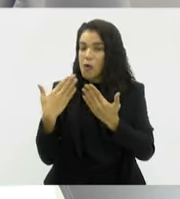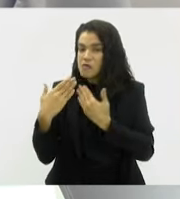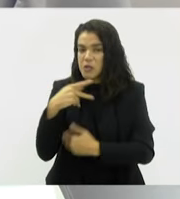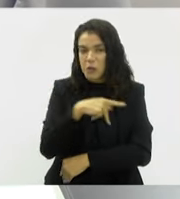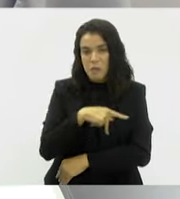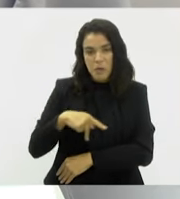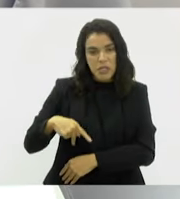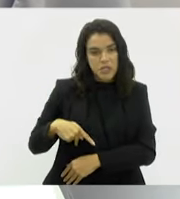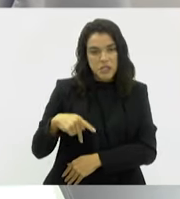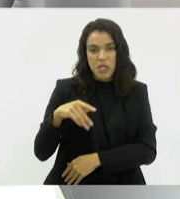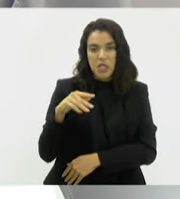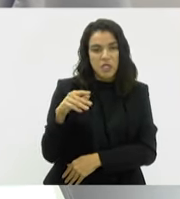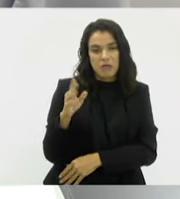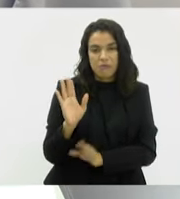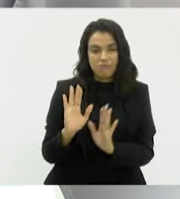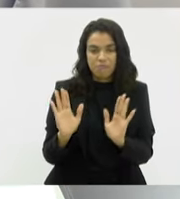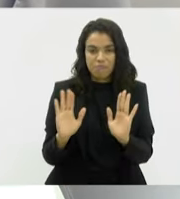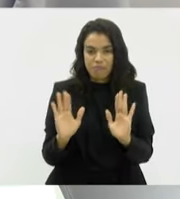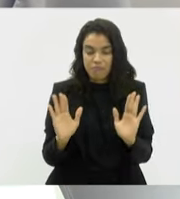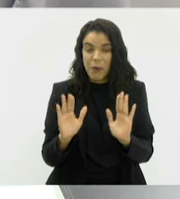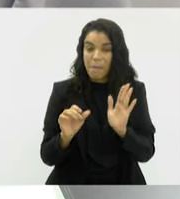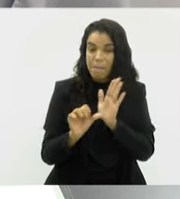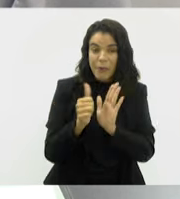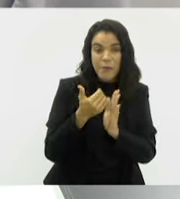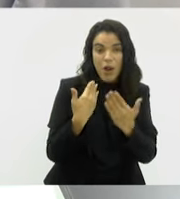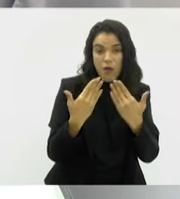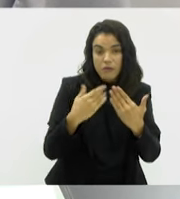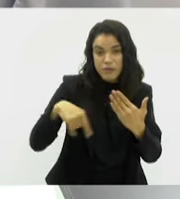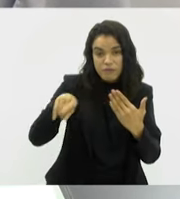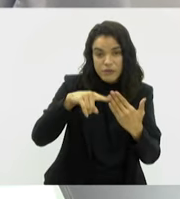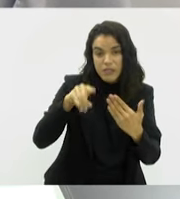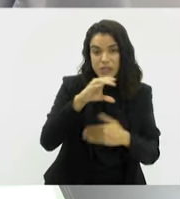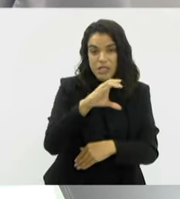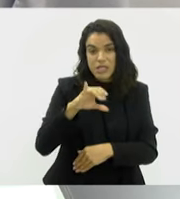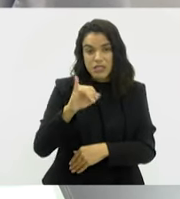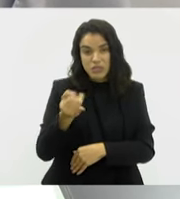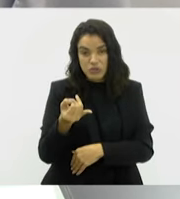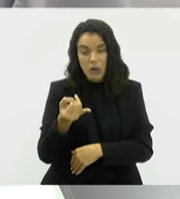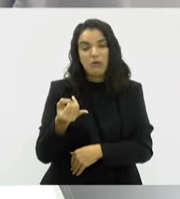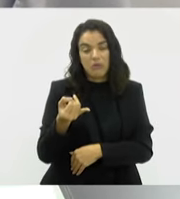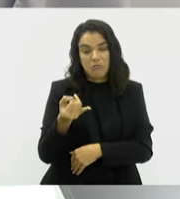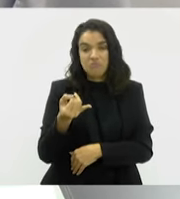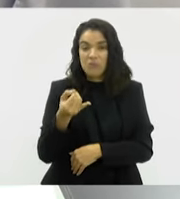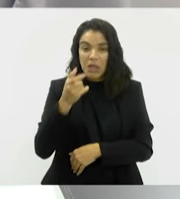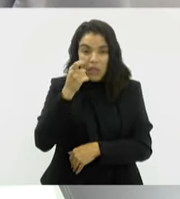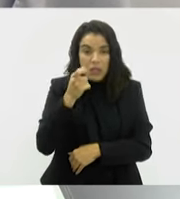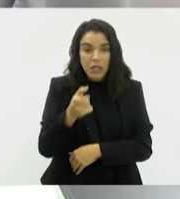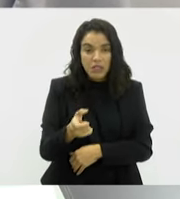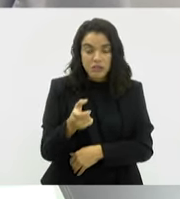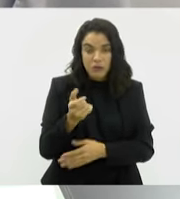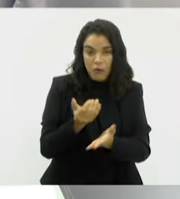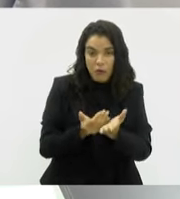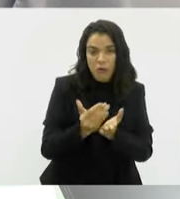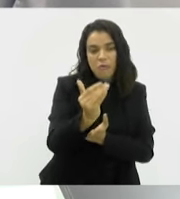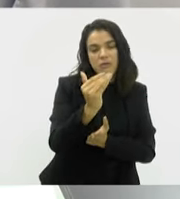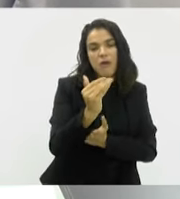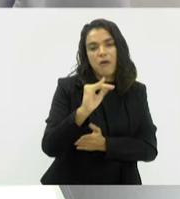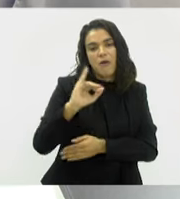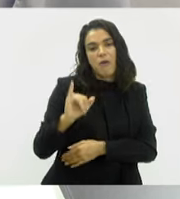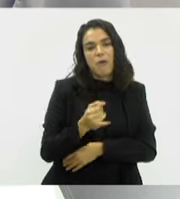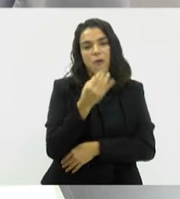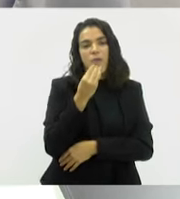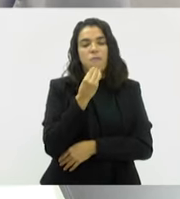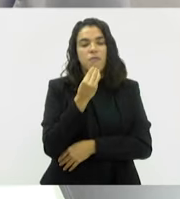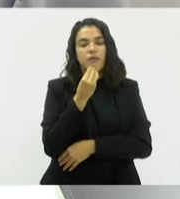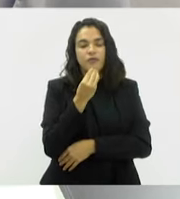ainda, estou conversando primeiro aqui com o colegiado, para ver se a gente procede dessa forma. Acho interessante, e a partir daí a gente vai ter oportunidade também